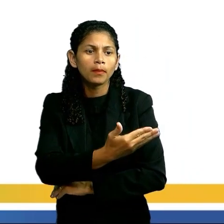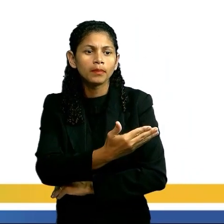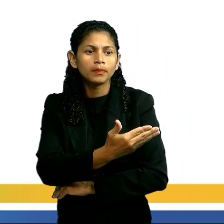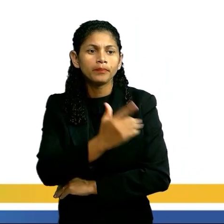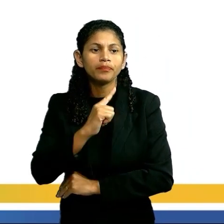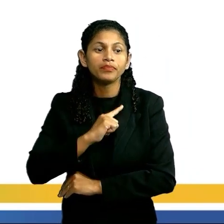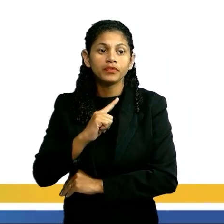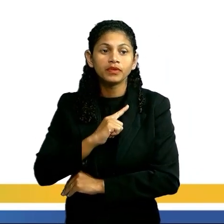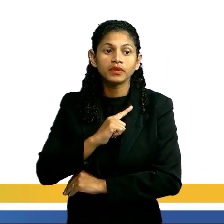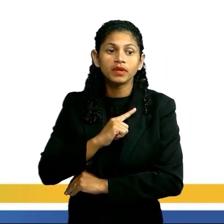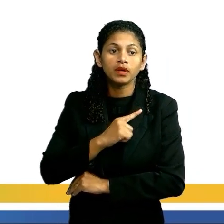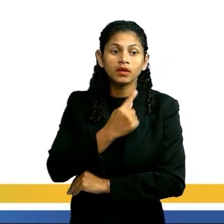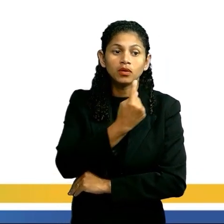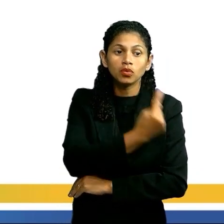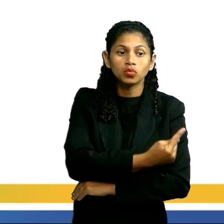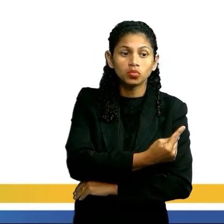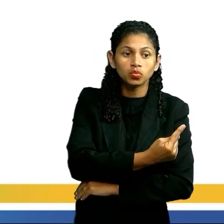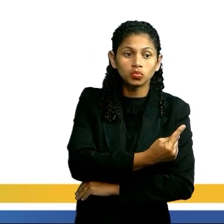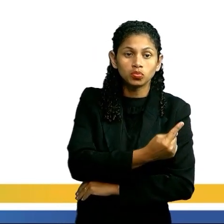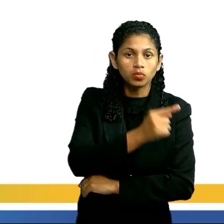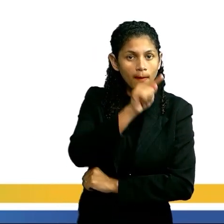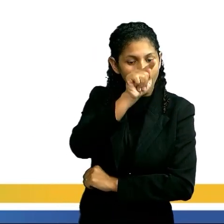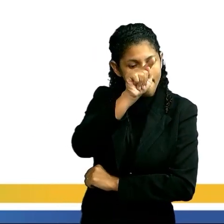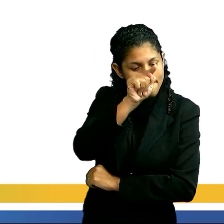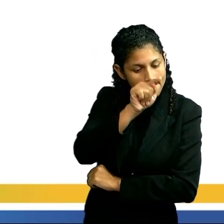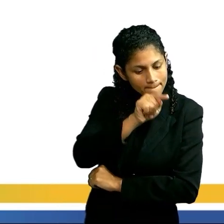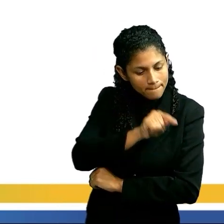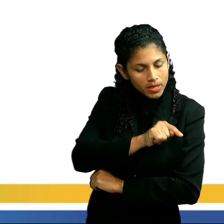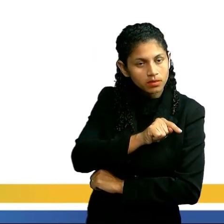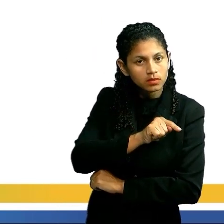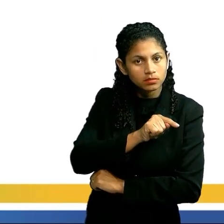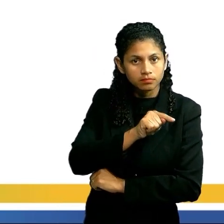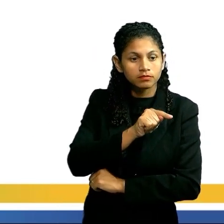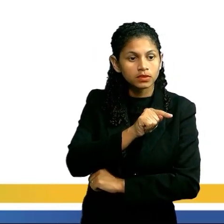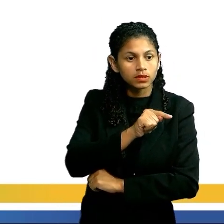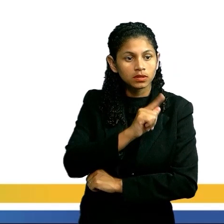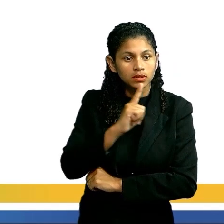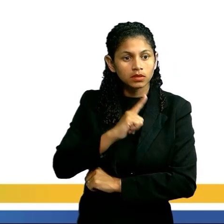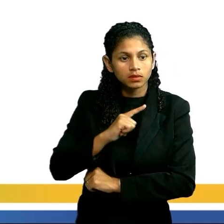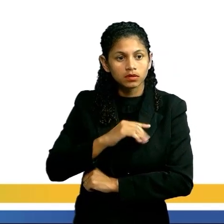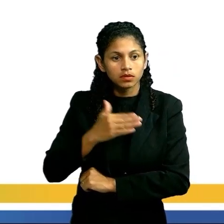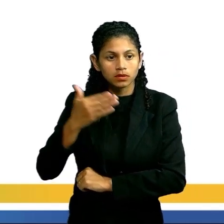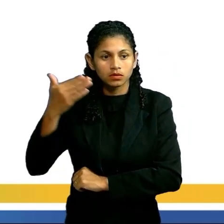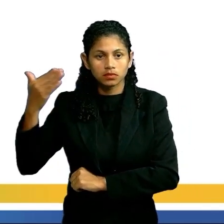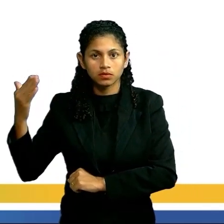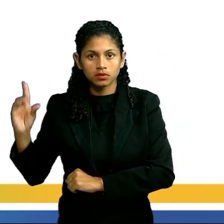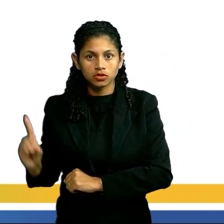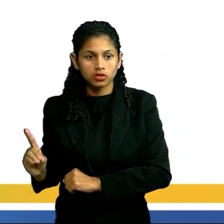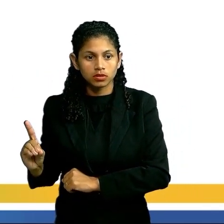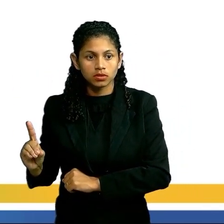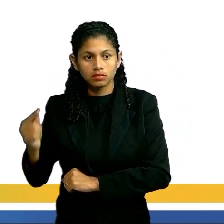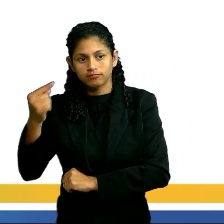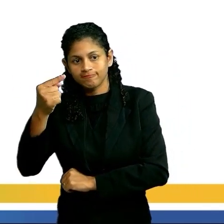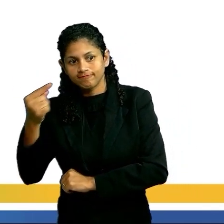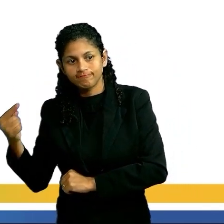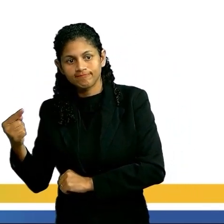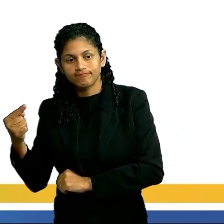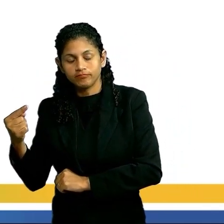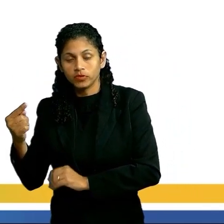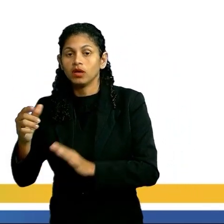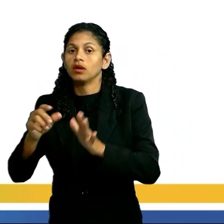um e na direita outro. Então, eu posso dizer que ele é o quê? Secundário. O próximo